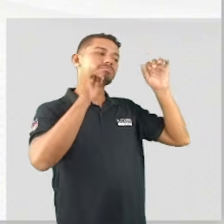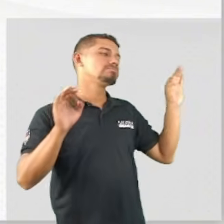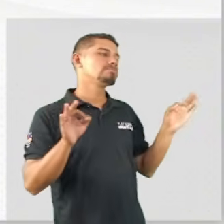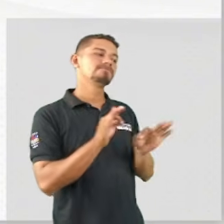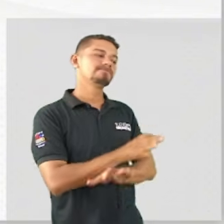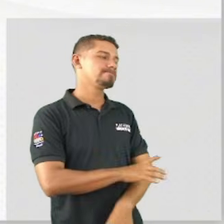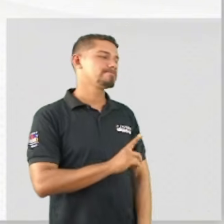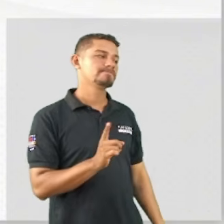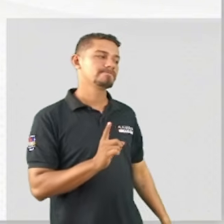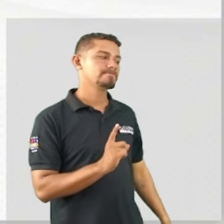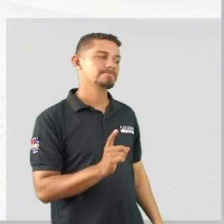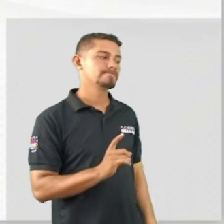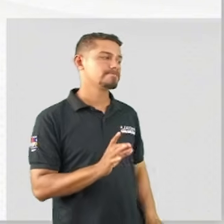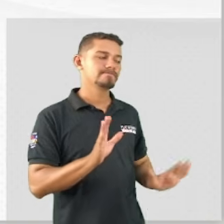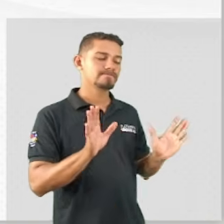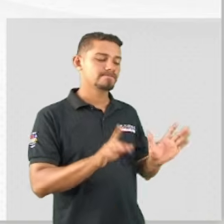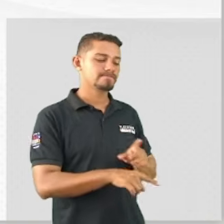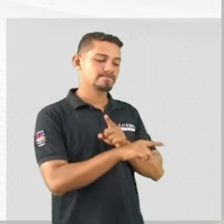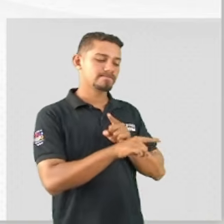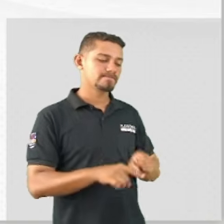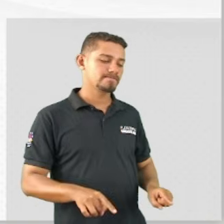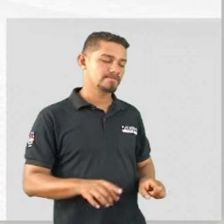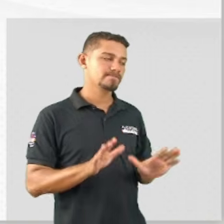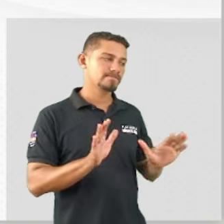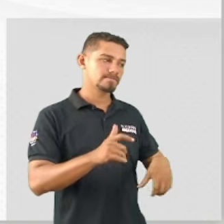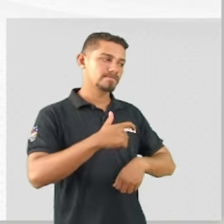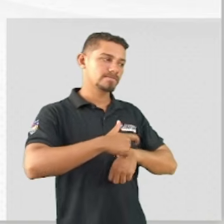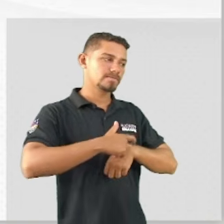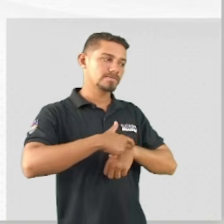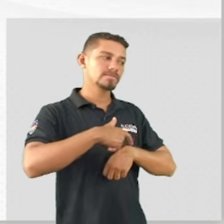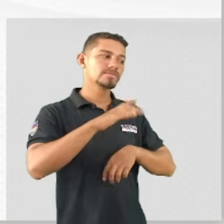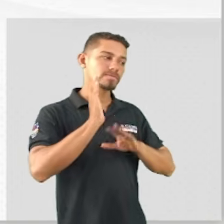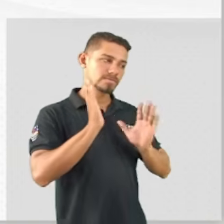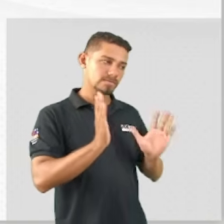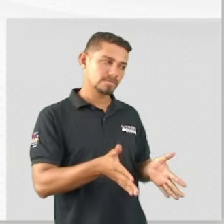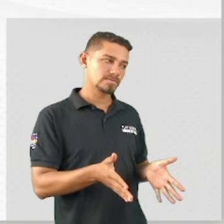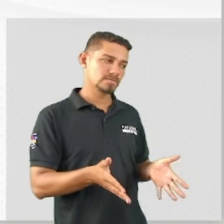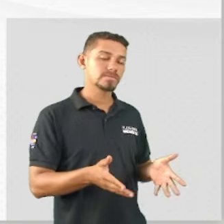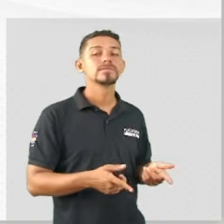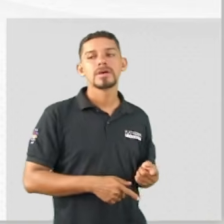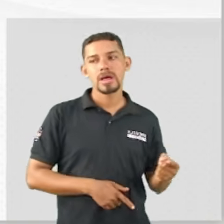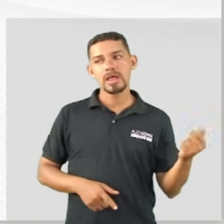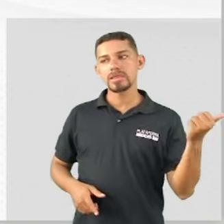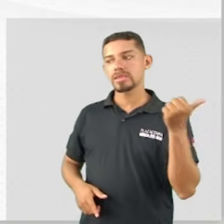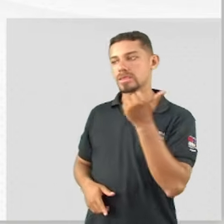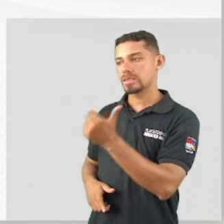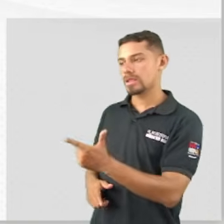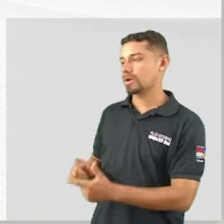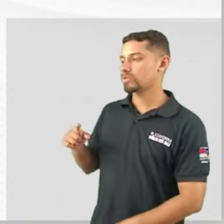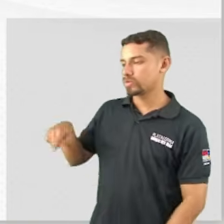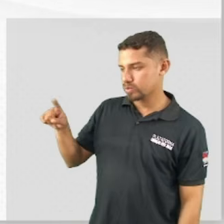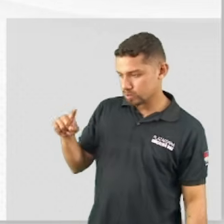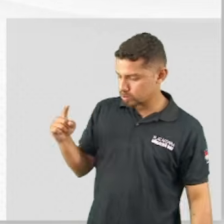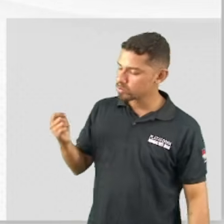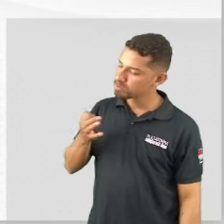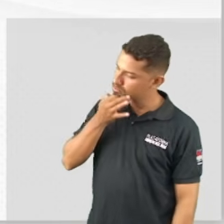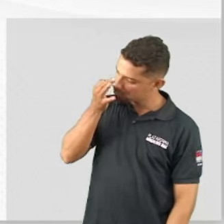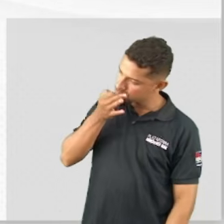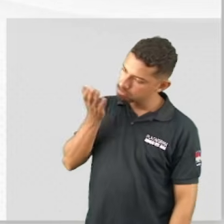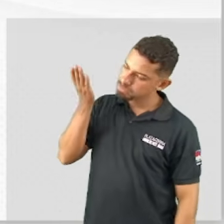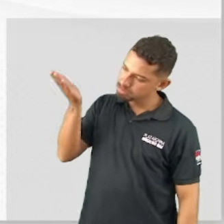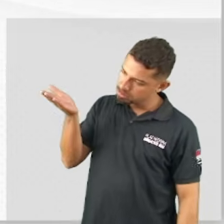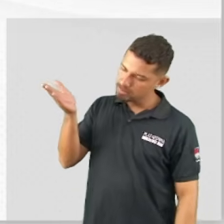vai sinalizar para a pessoa encerrar a sua fala e dar a vez para a outra pessoa e fazer a sua argumentação